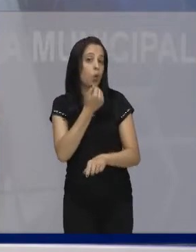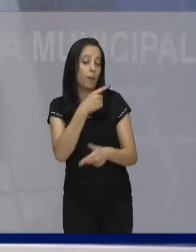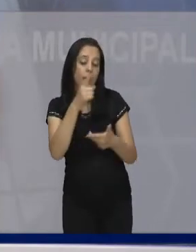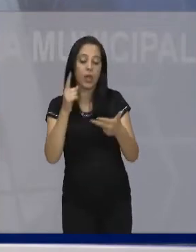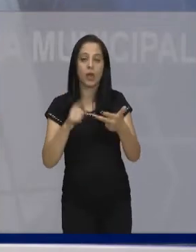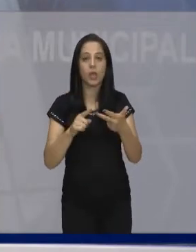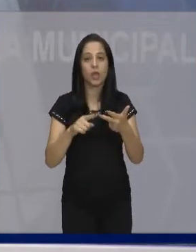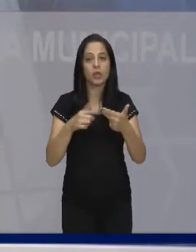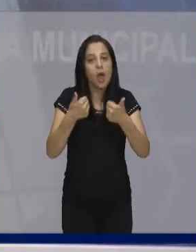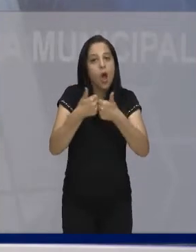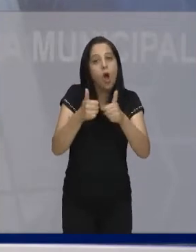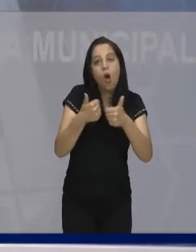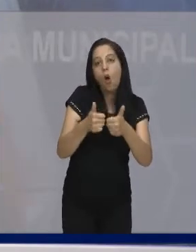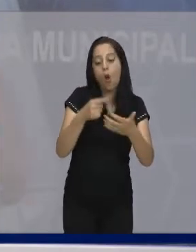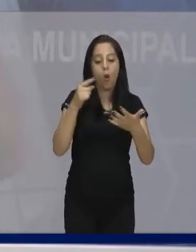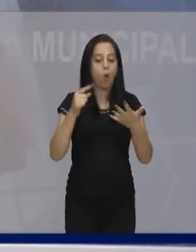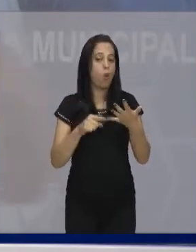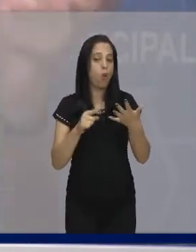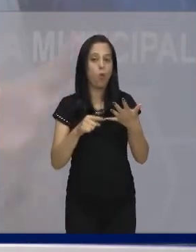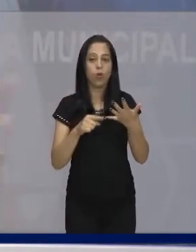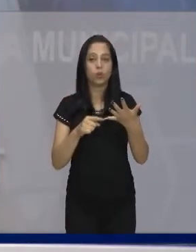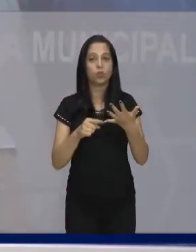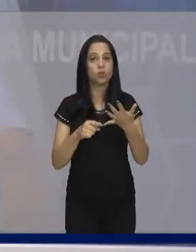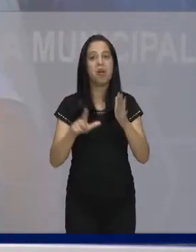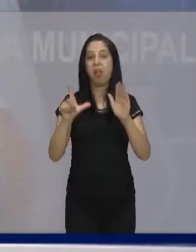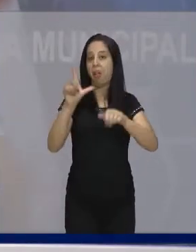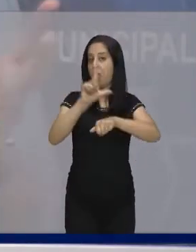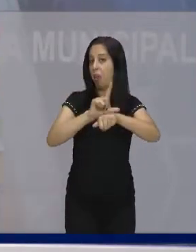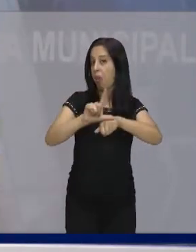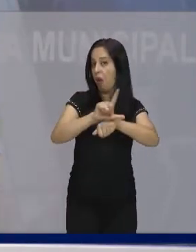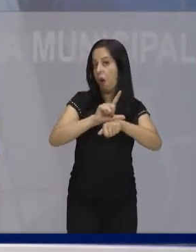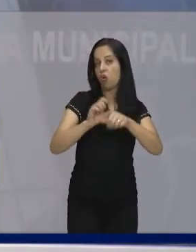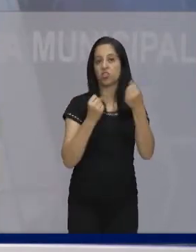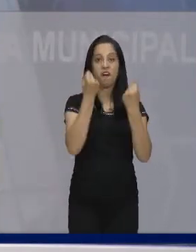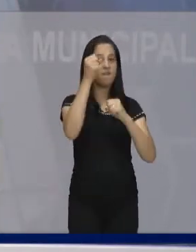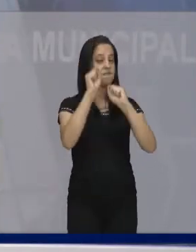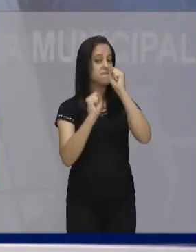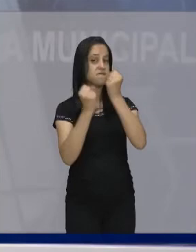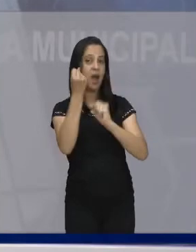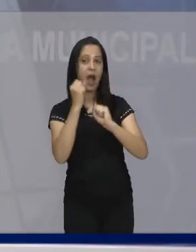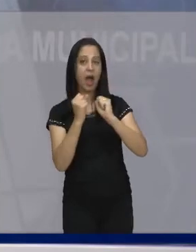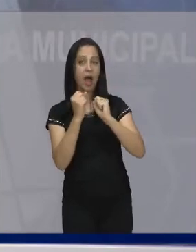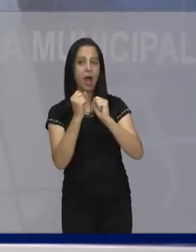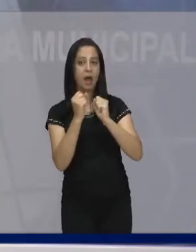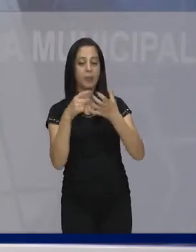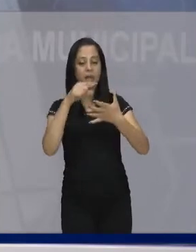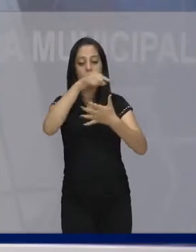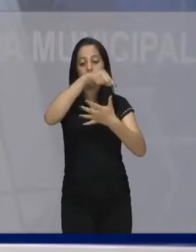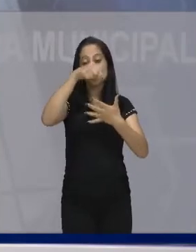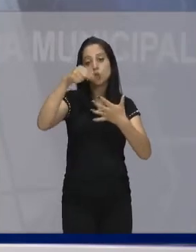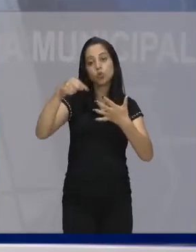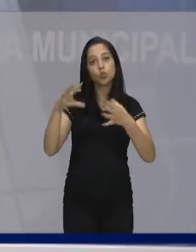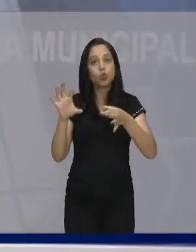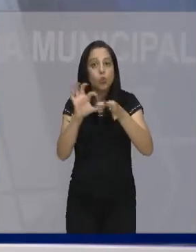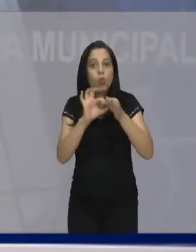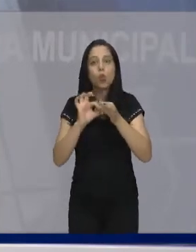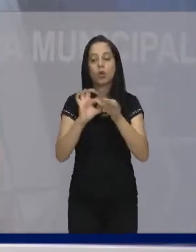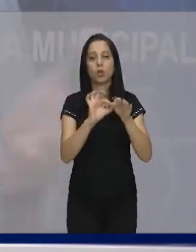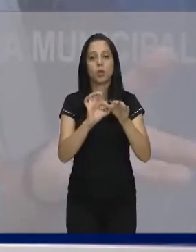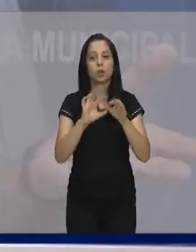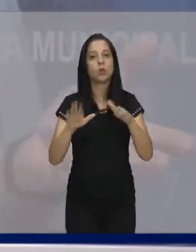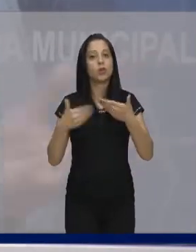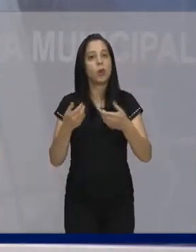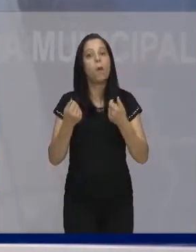a mobilidade, entre o comércio, as indústrias. Então, a importância de se investir no turismo.